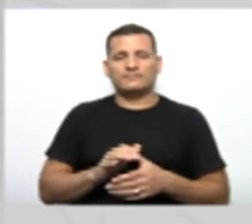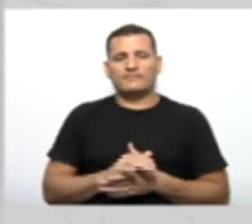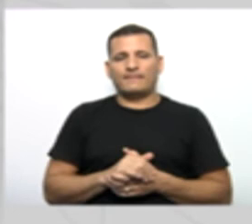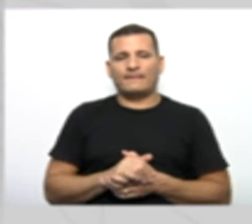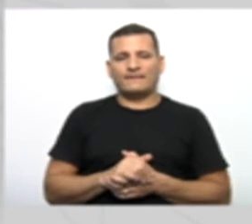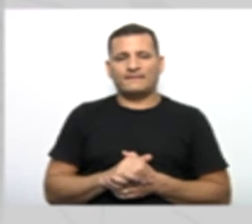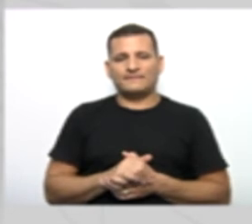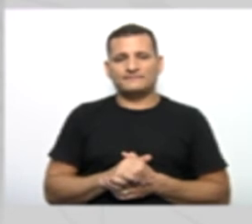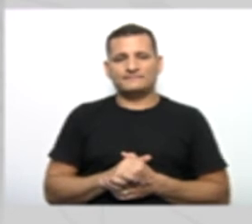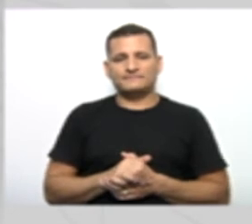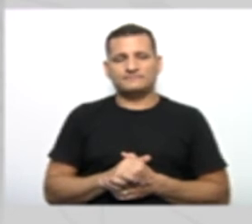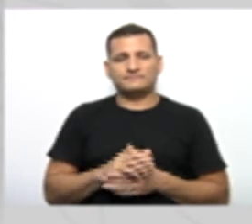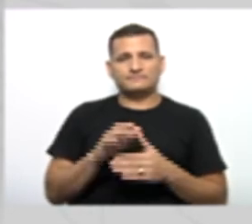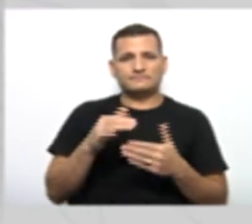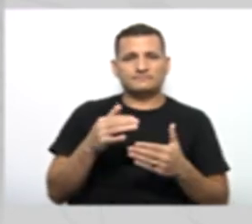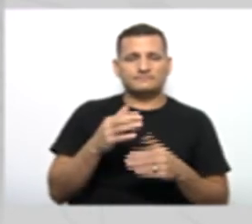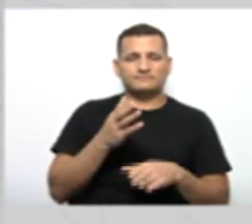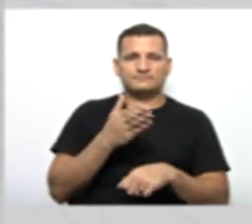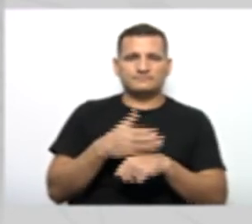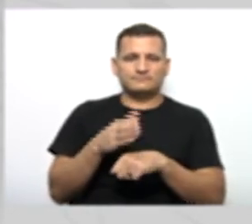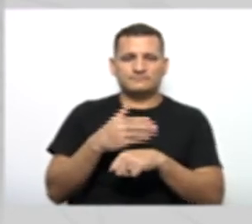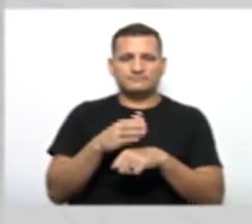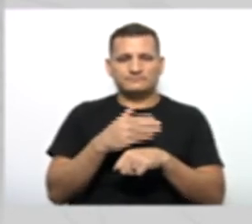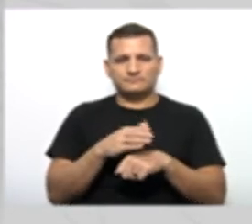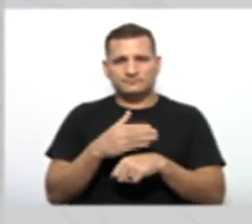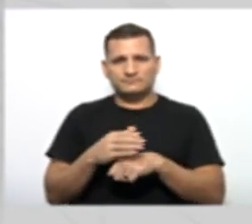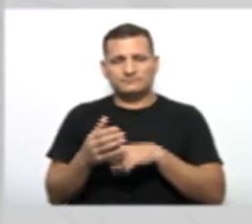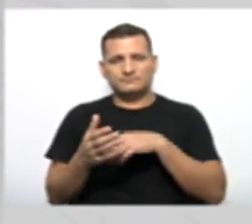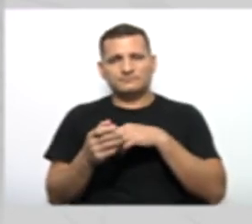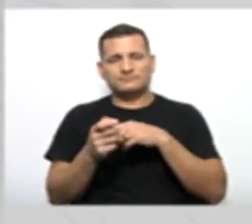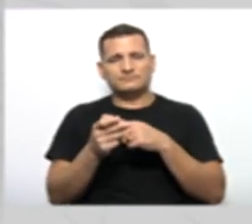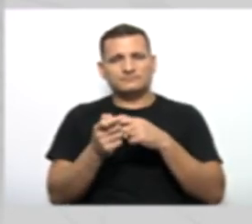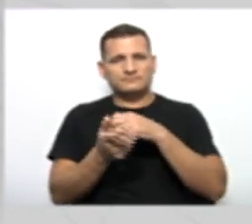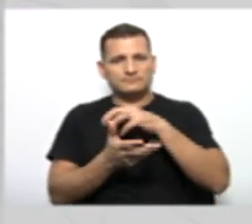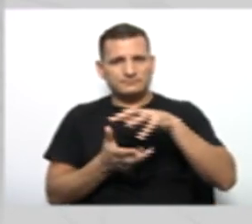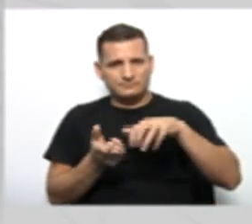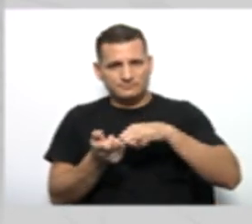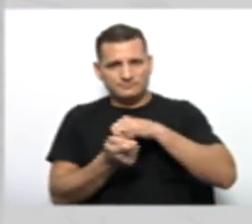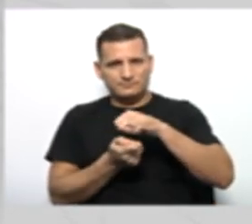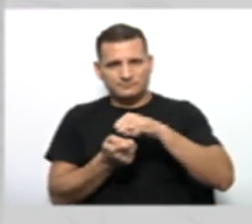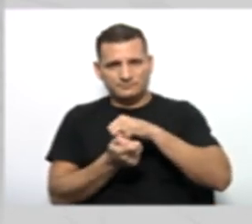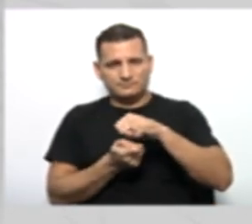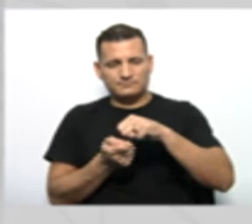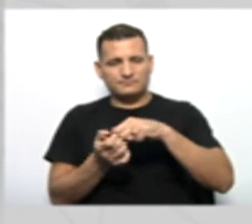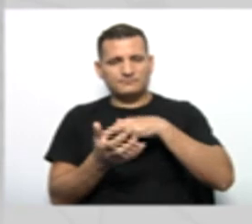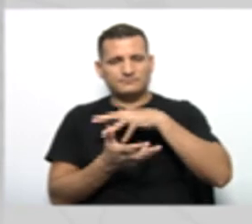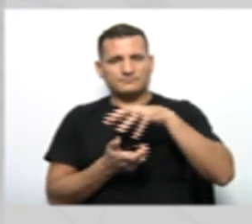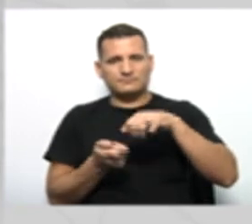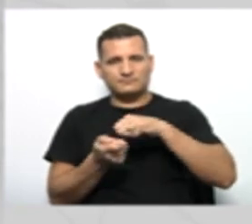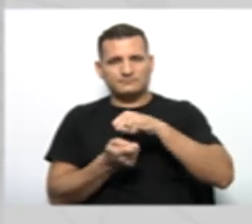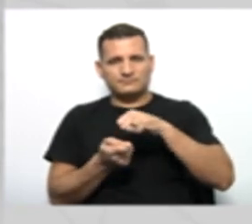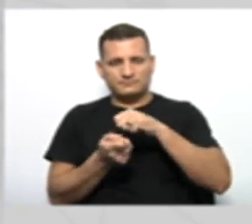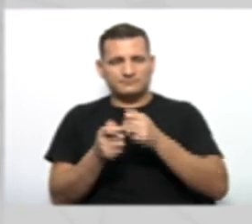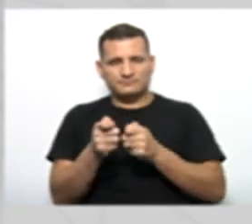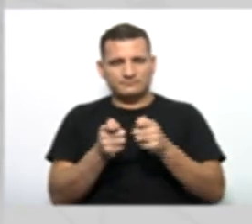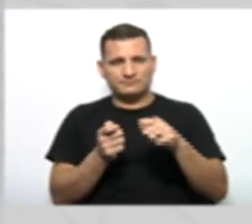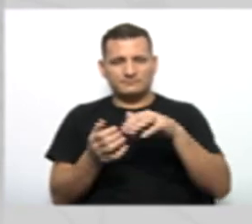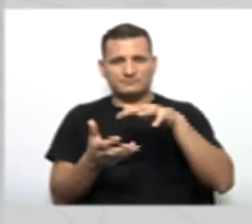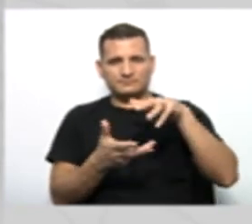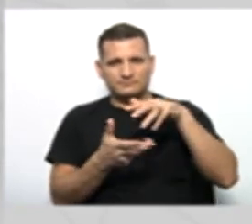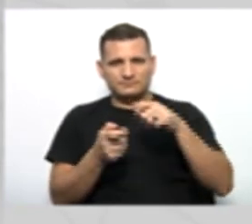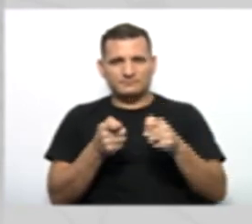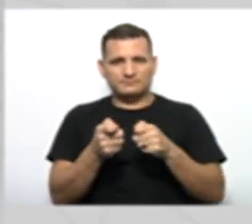as práticas sustentáveis podem ser utilizadas pelas cooperativas para conquistar consumidores verdes